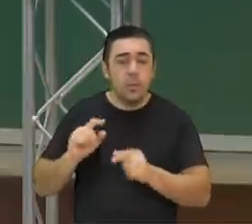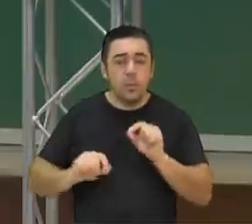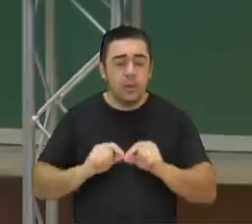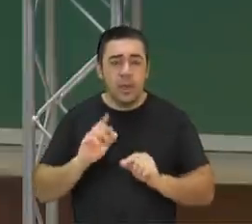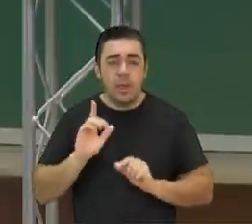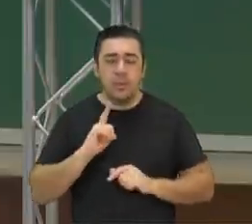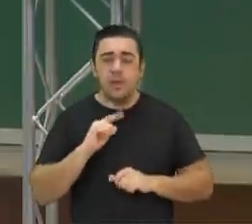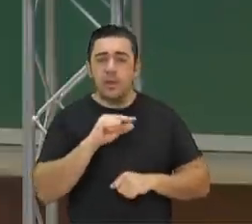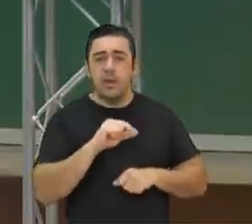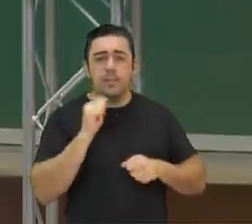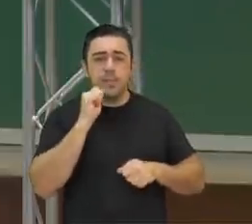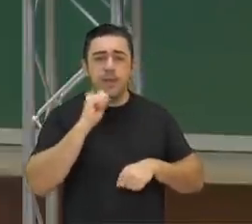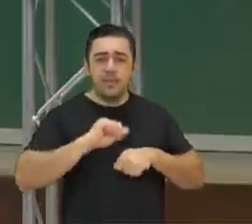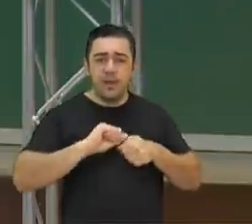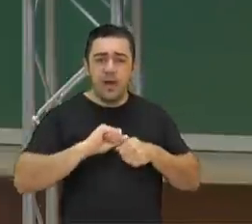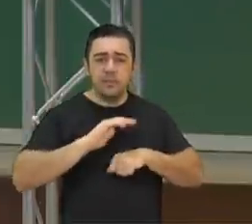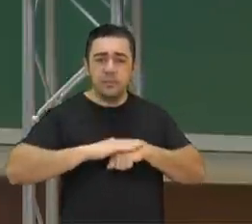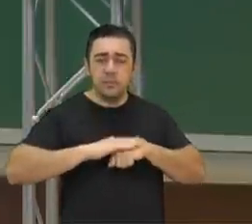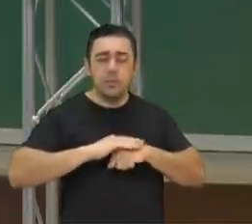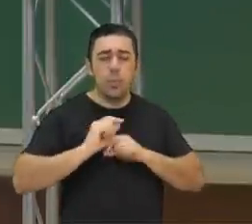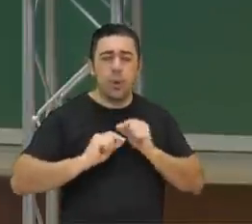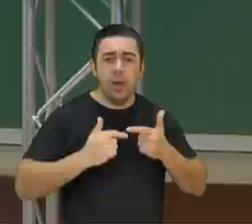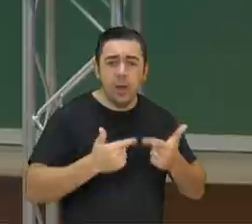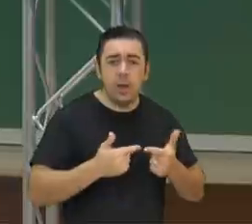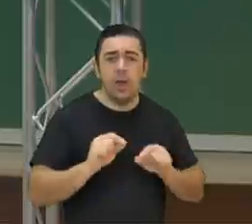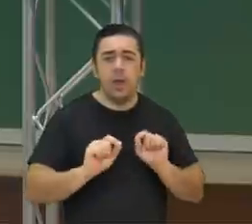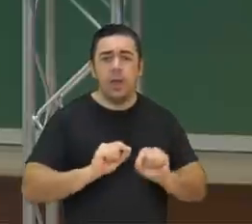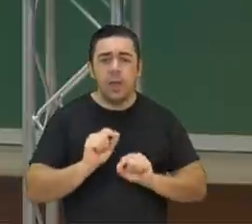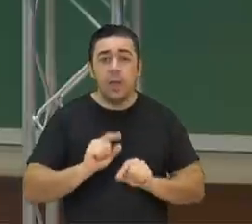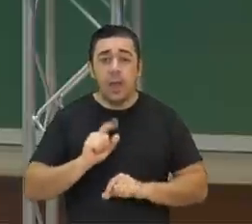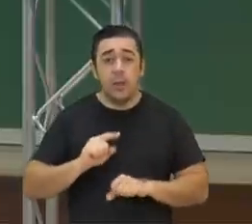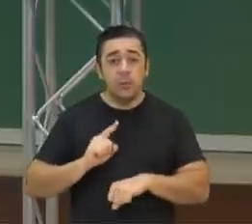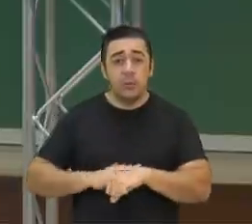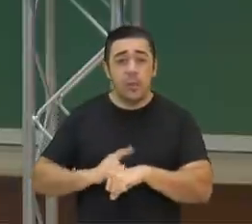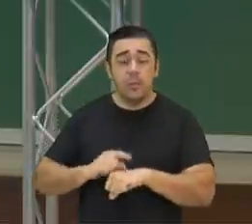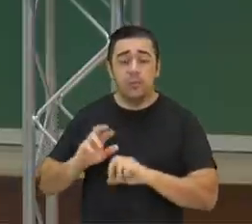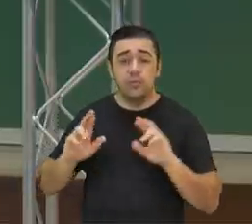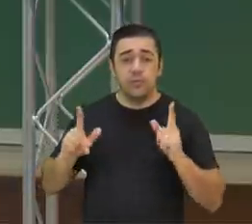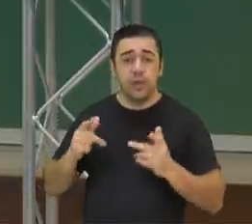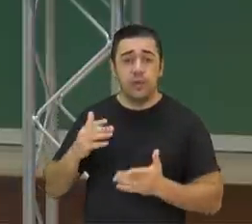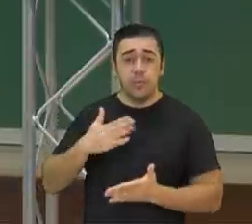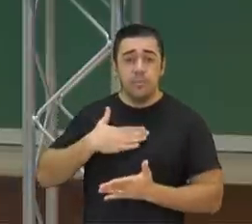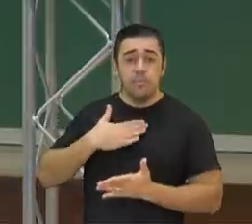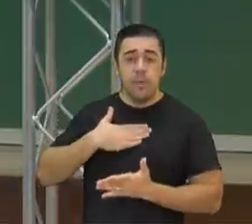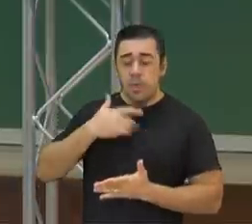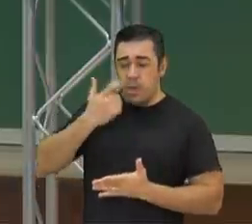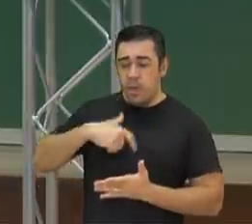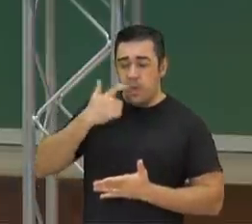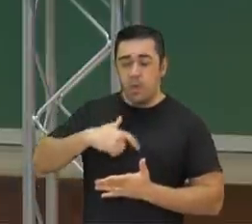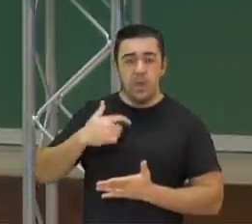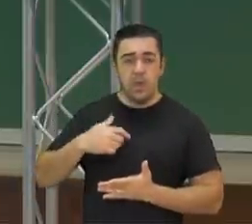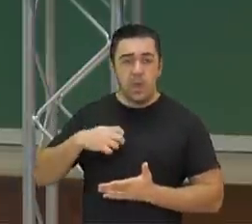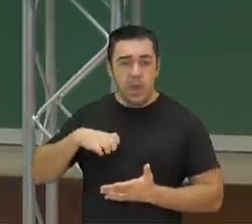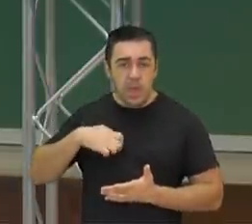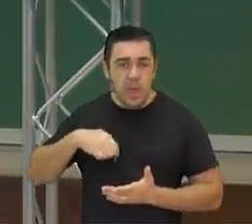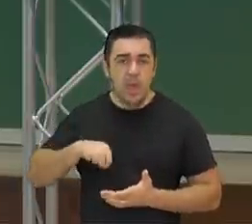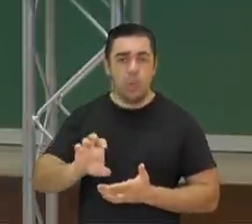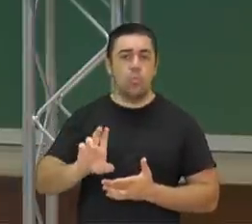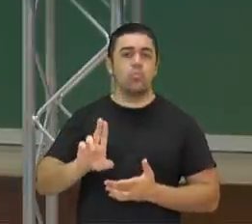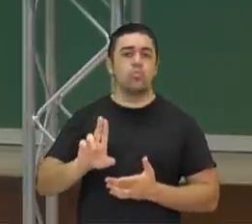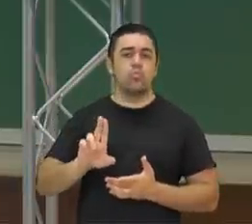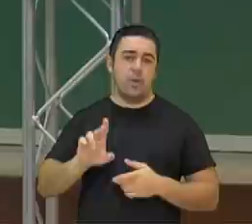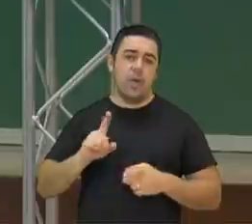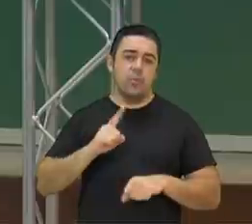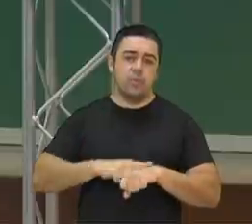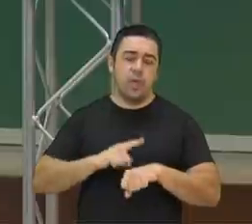referem ali, as atitudes utilizam um tempo que está para além do eu dela, que aí é o tempo cronológico, que é o mesmo que serve para todos,